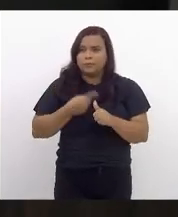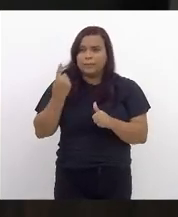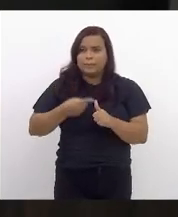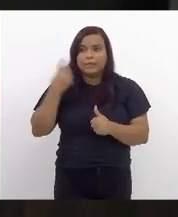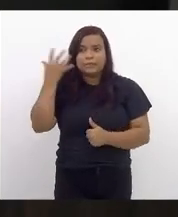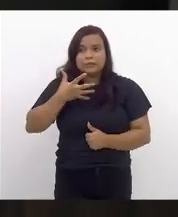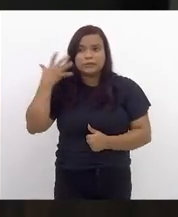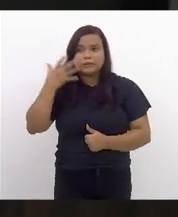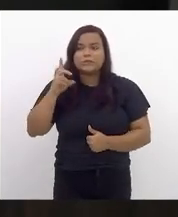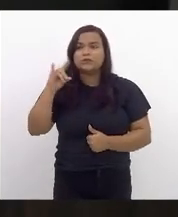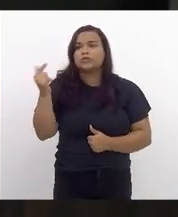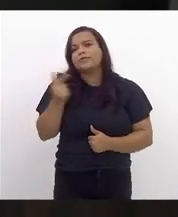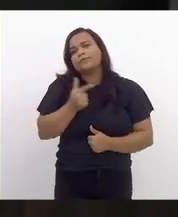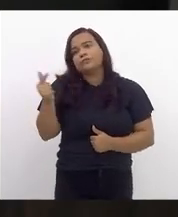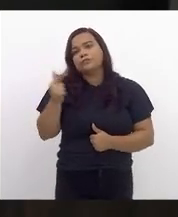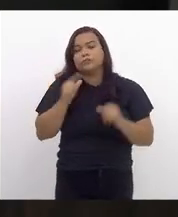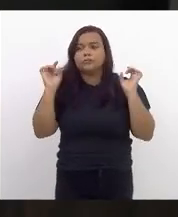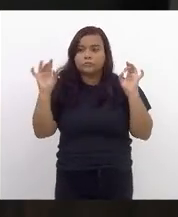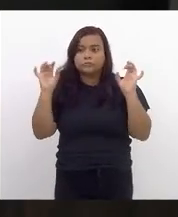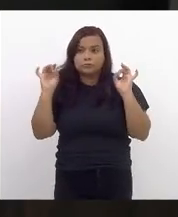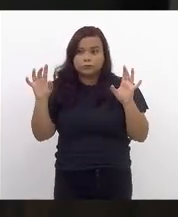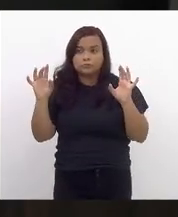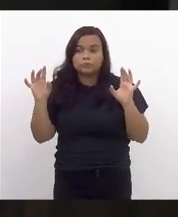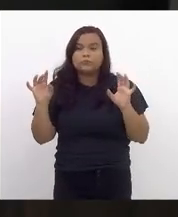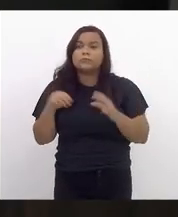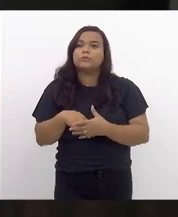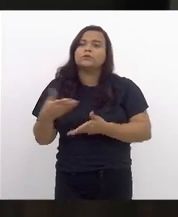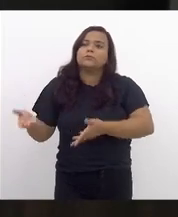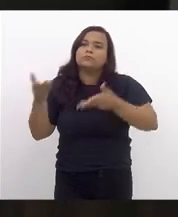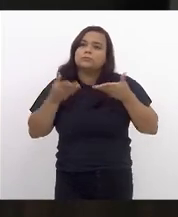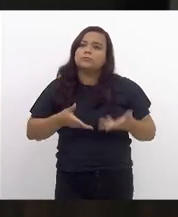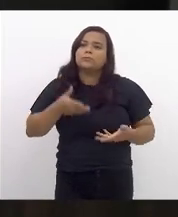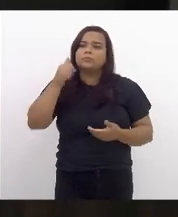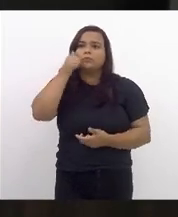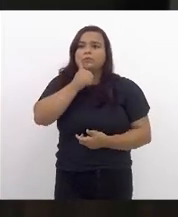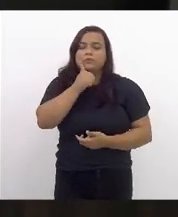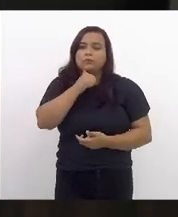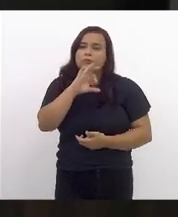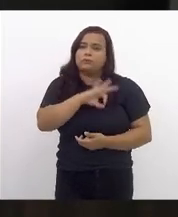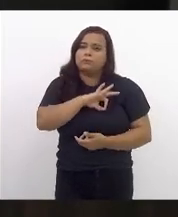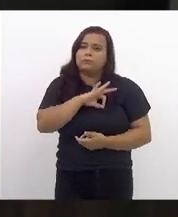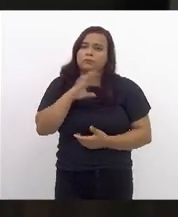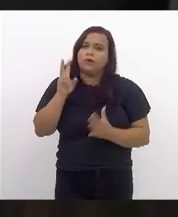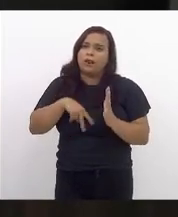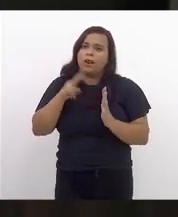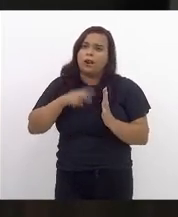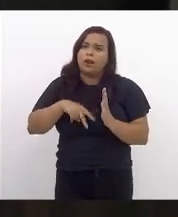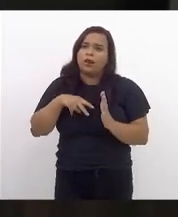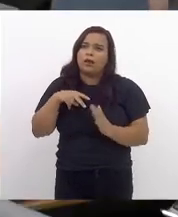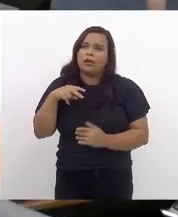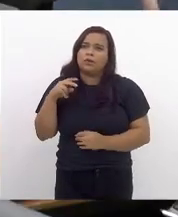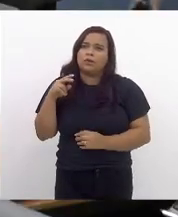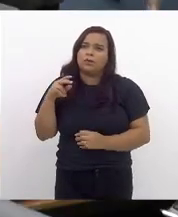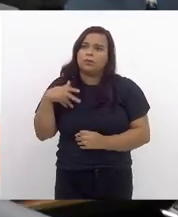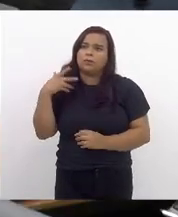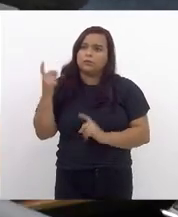do dia 22 de março de 22. A presidência convida a deputada Marta Rocha a fazer a leitura da ata da sessão anterior.